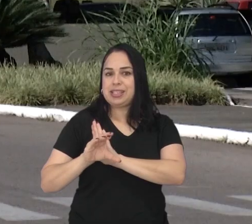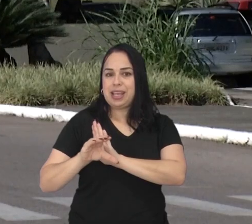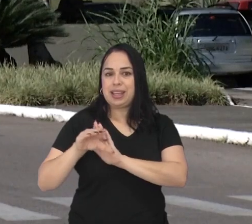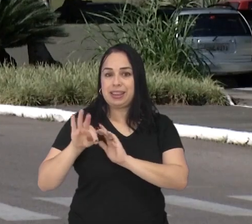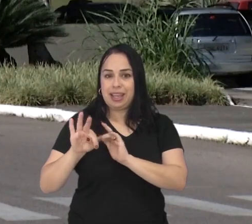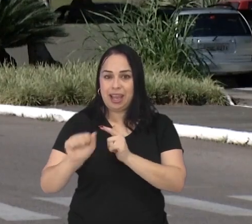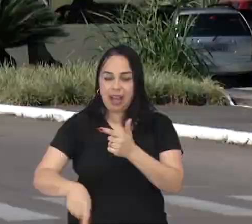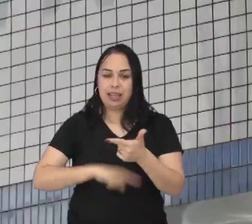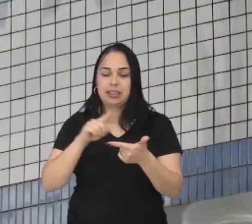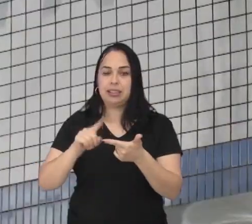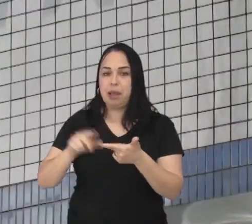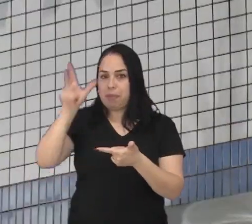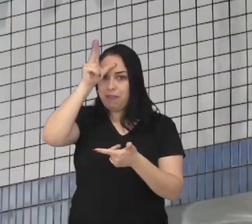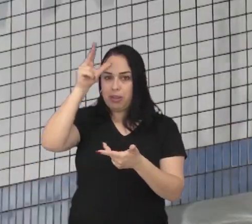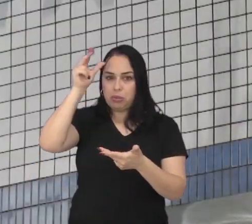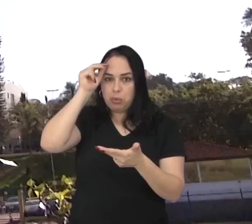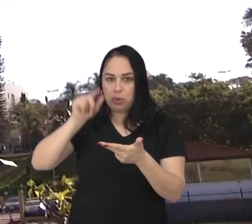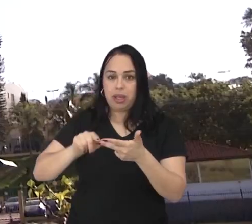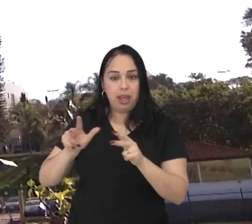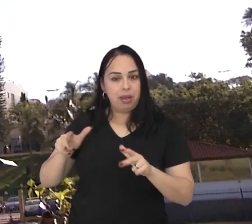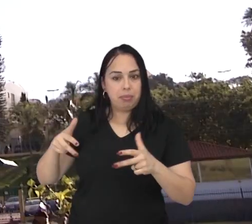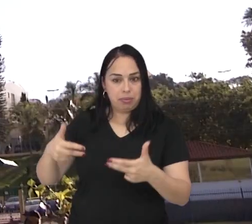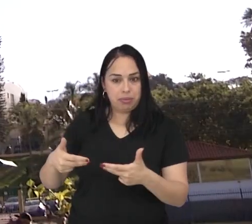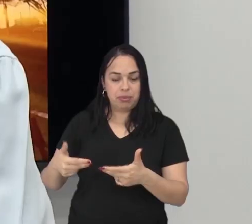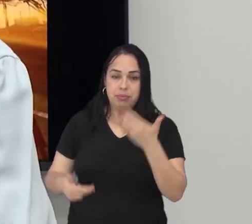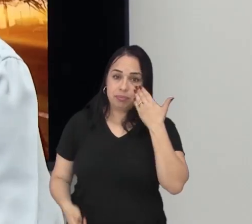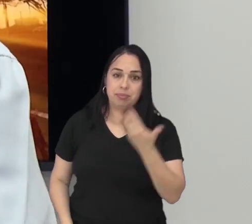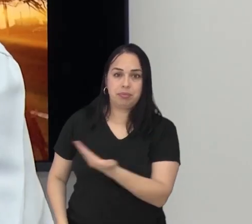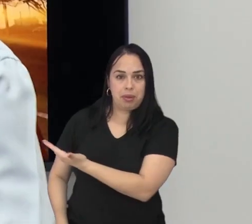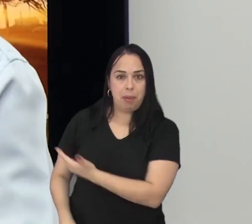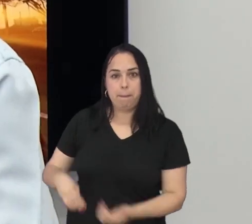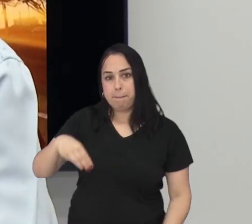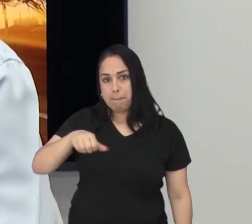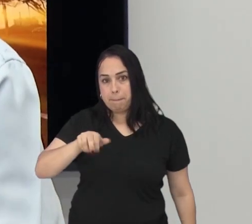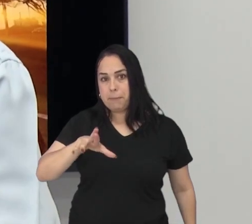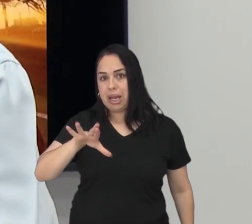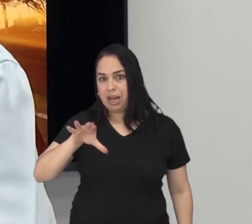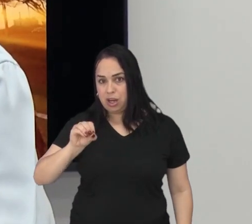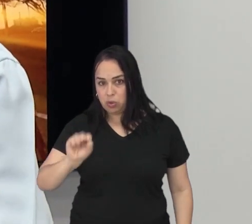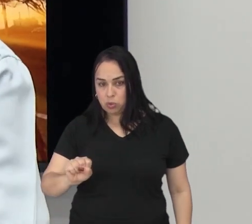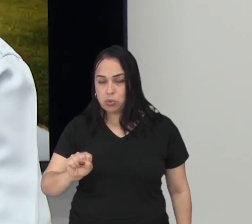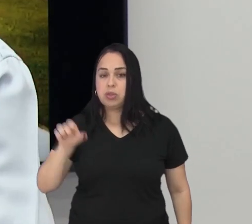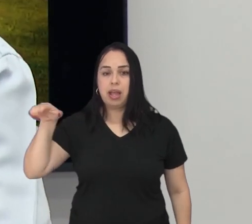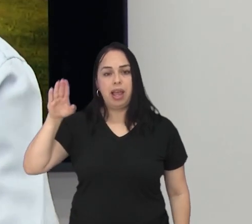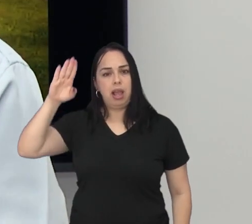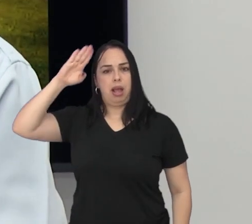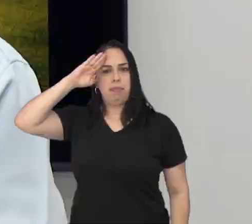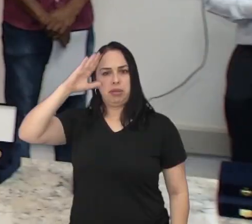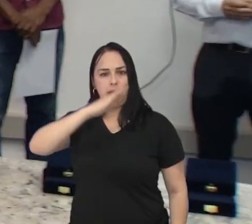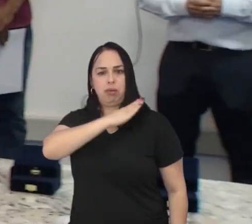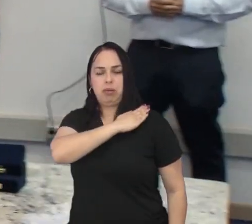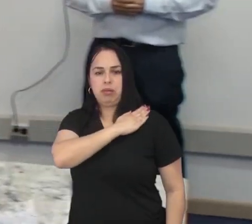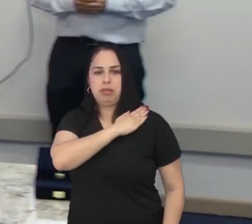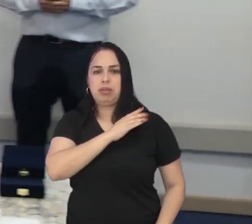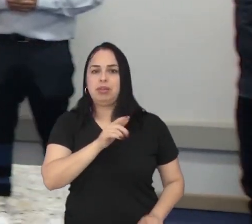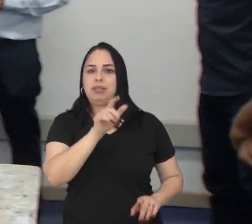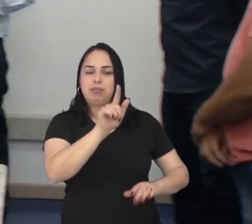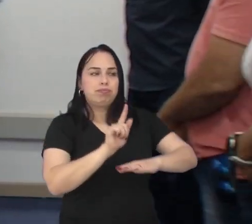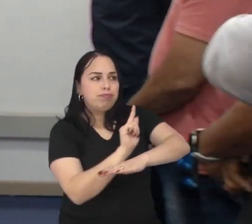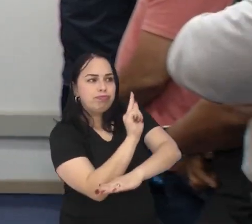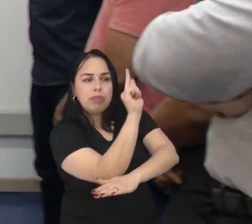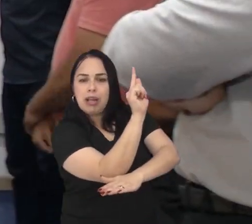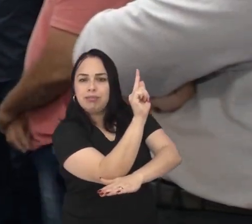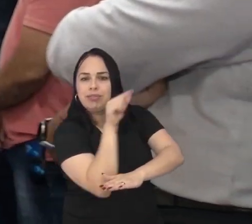união do DCTA, Câmara Municipal e Prefeitura. Para o capitão Marcos Roberto da Costa Lopes, o monumento